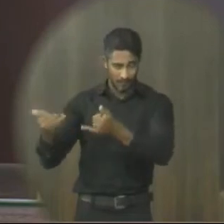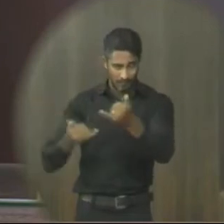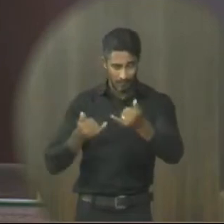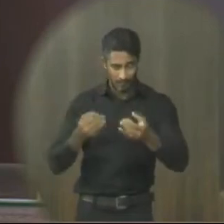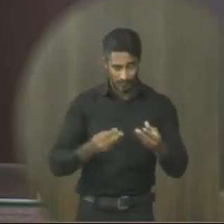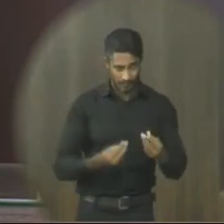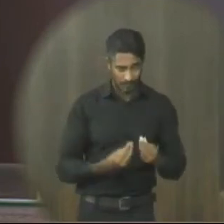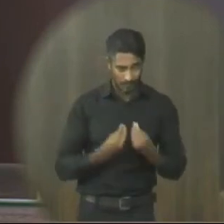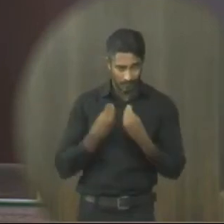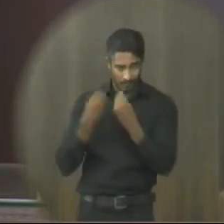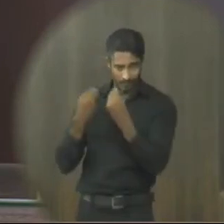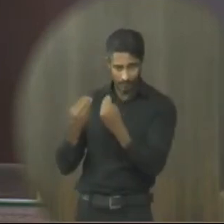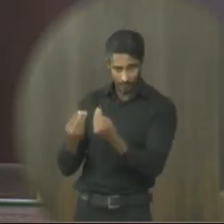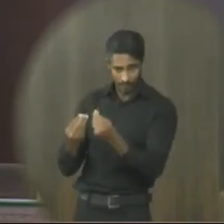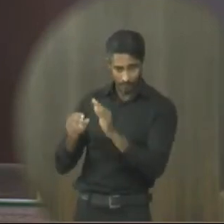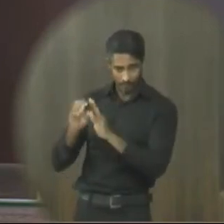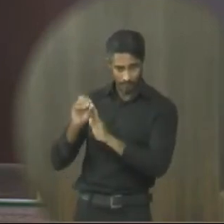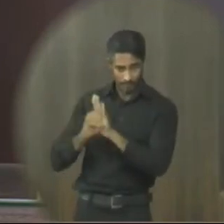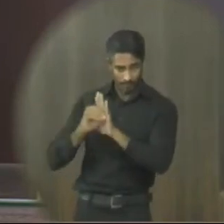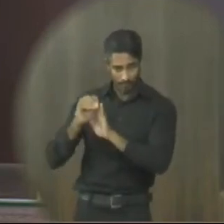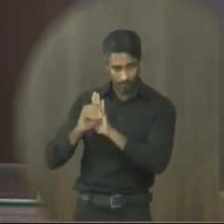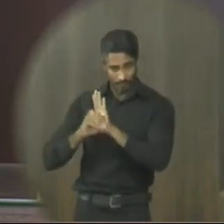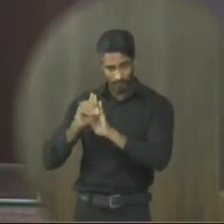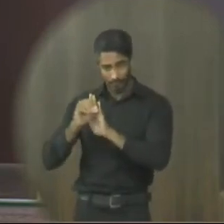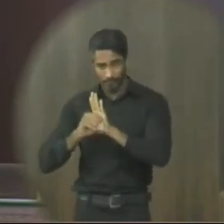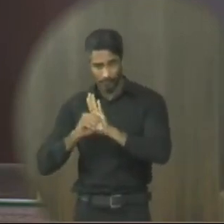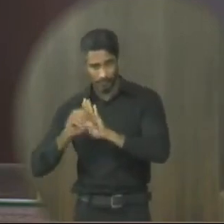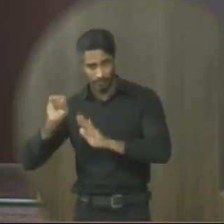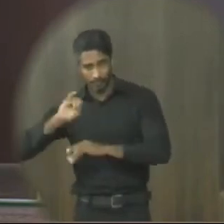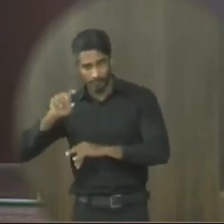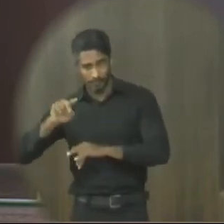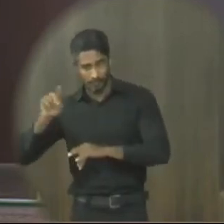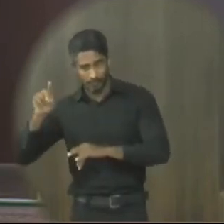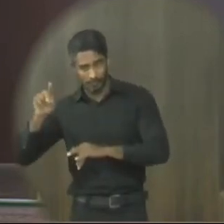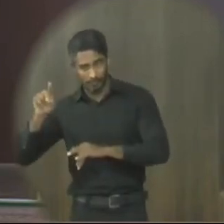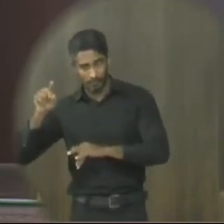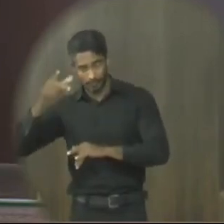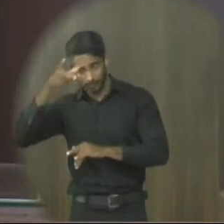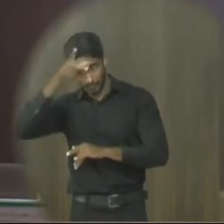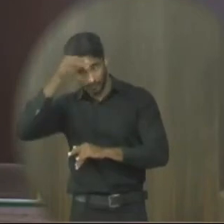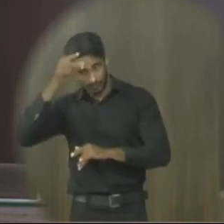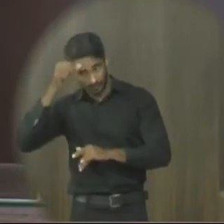Vossa Excelência que seja encaminhado ofício ao senhor José Aparecido Mendes,